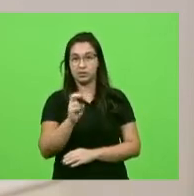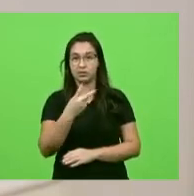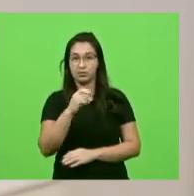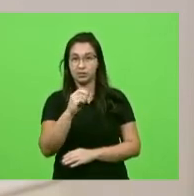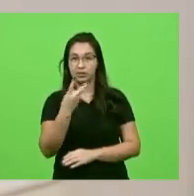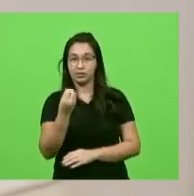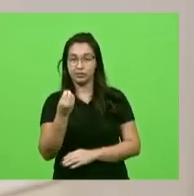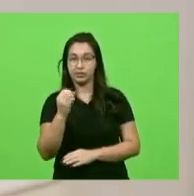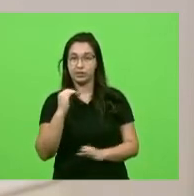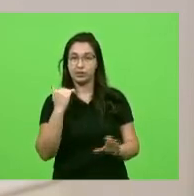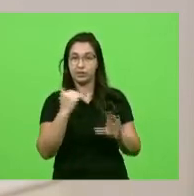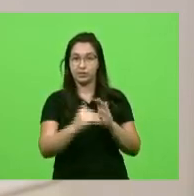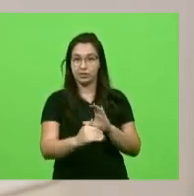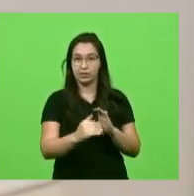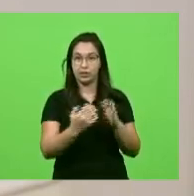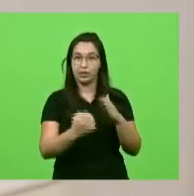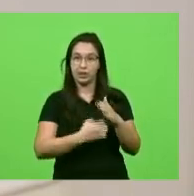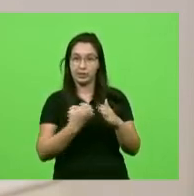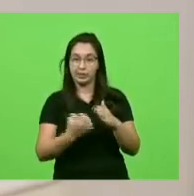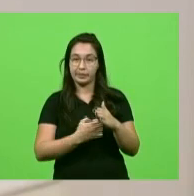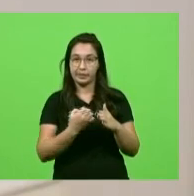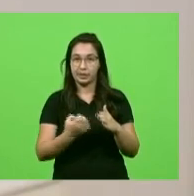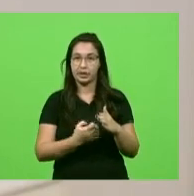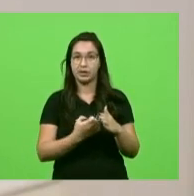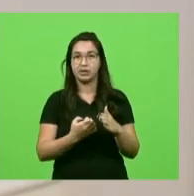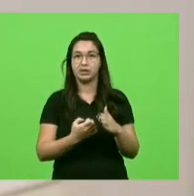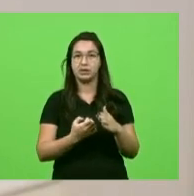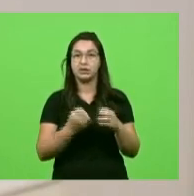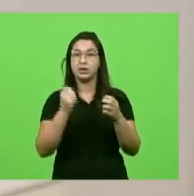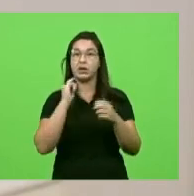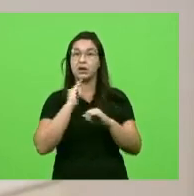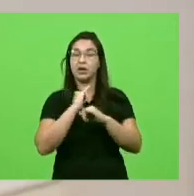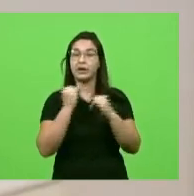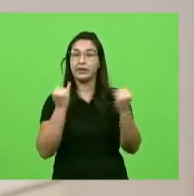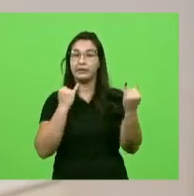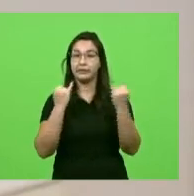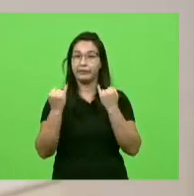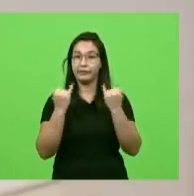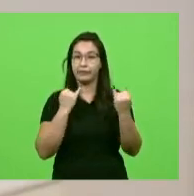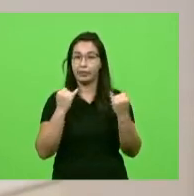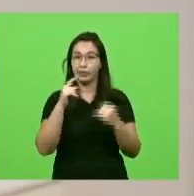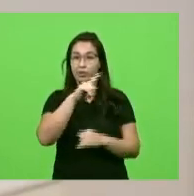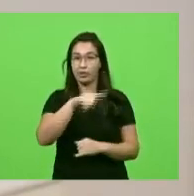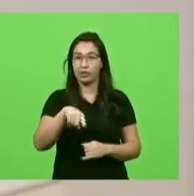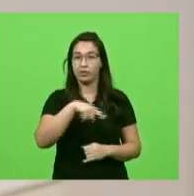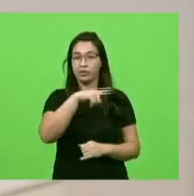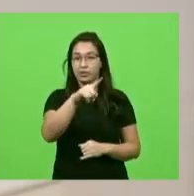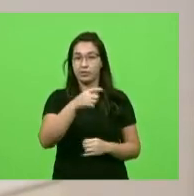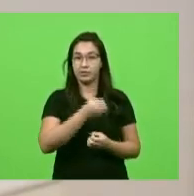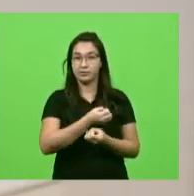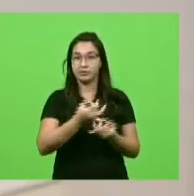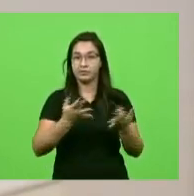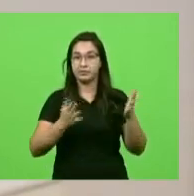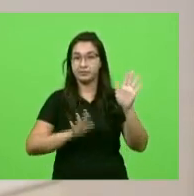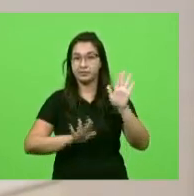encaminhado à empresa VegaMed, por meio do qual informou, abre aspas, a anulação da dispensa de